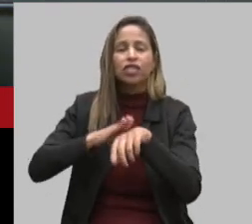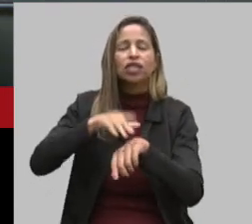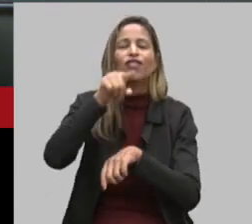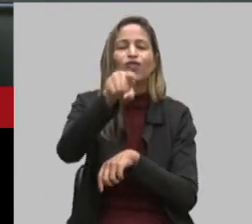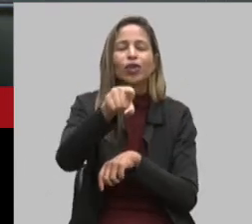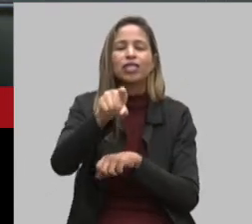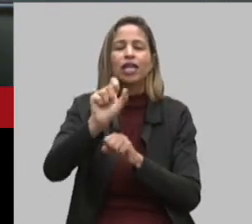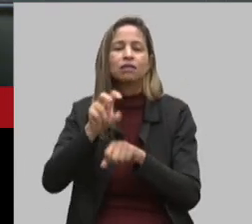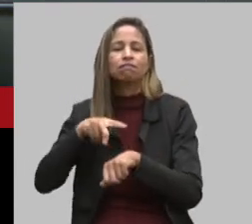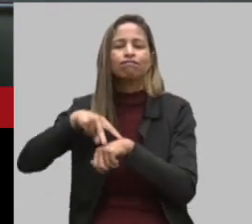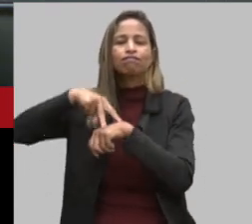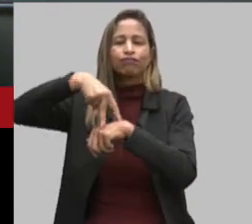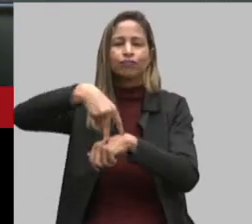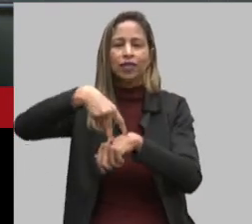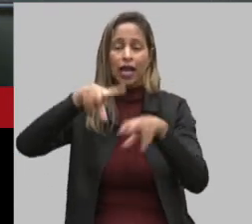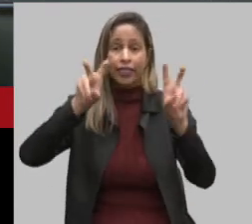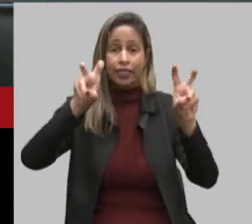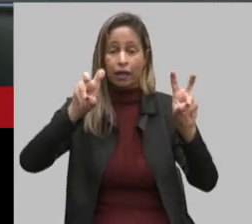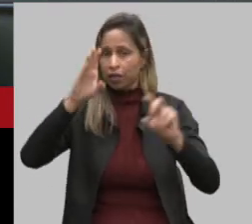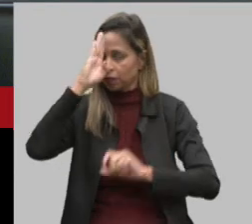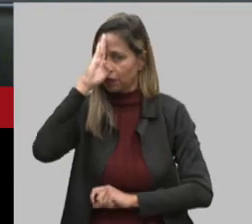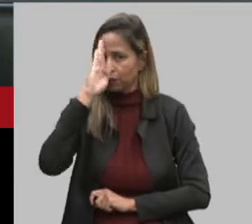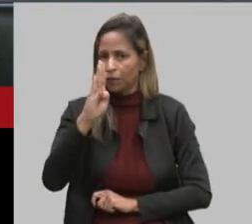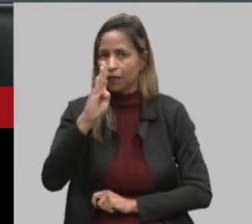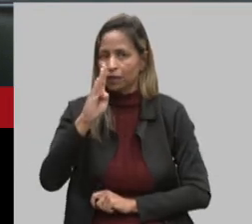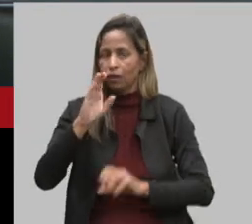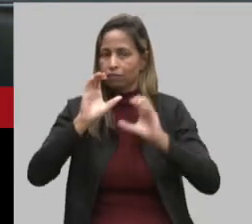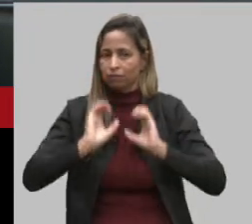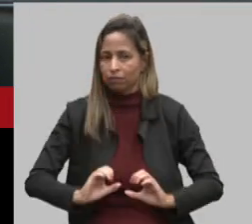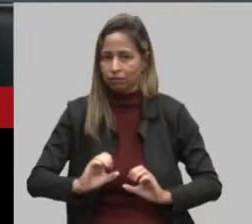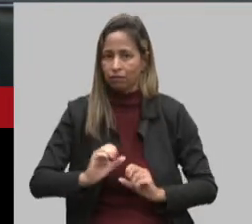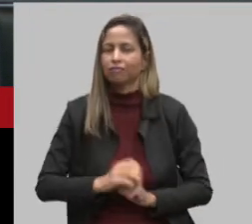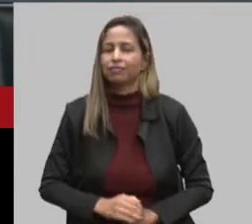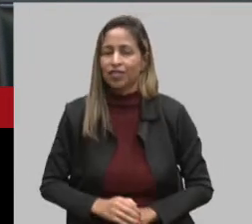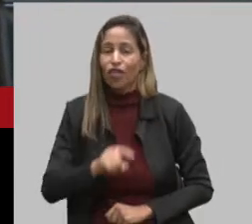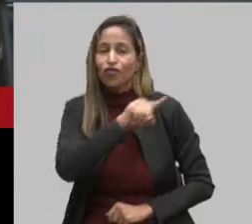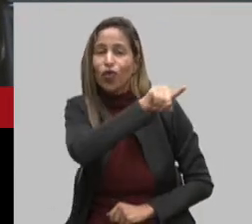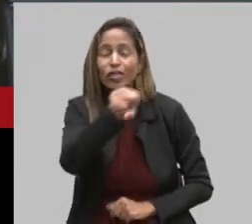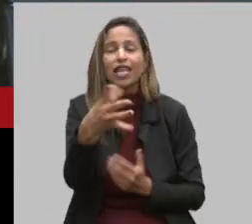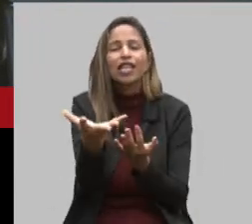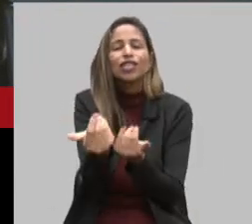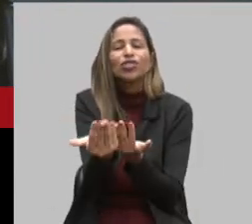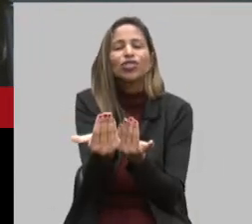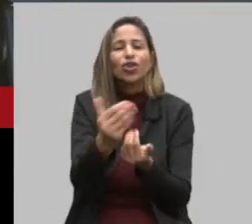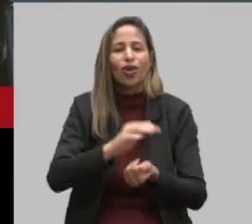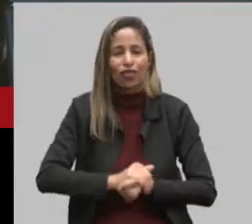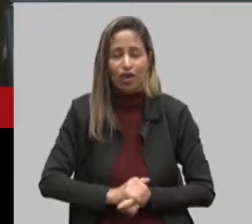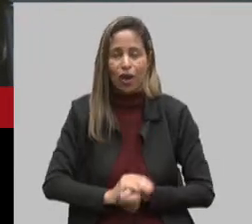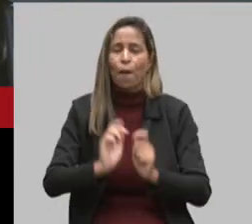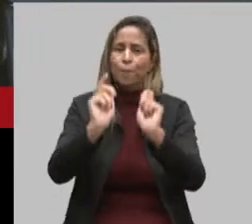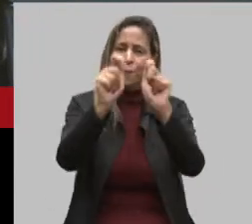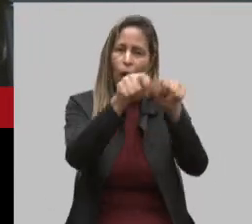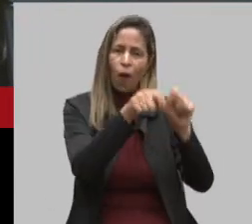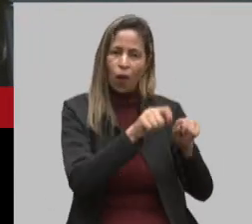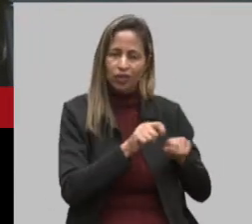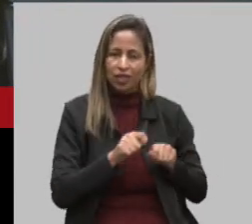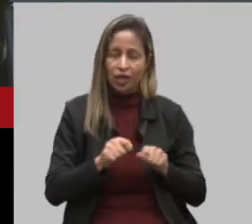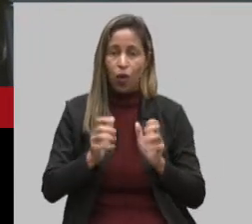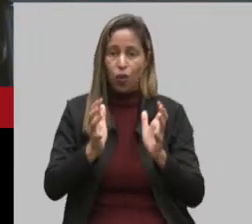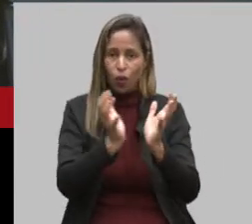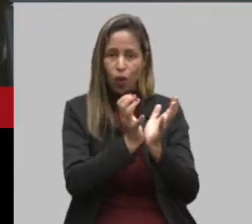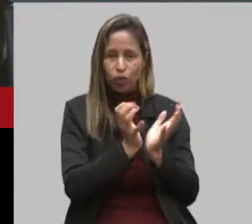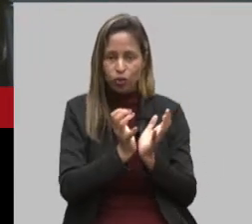posicionarem sobre temas fundamentais da Cidadania vocês jovens eh potencializaram um conjunto de